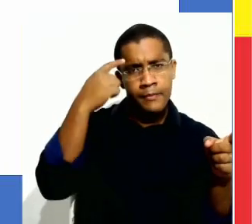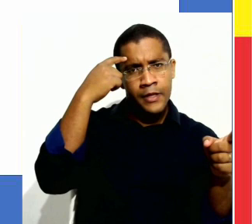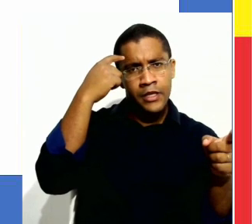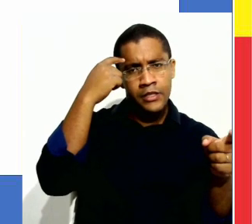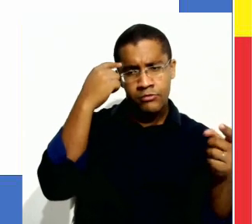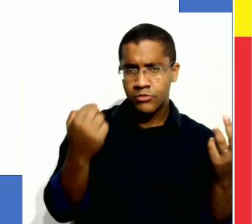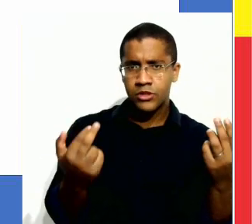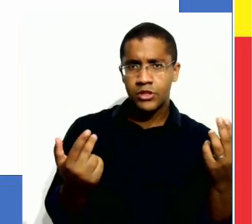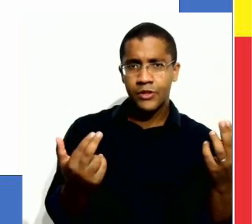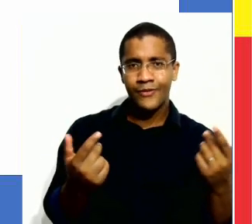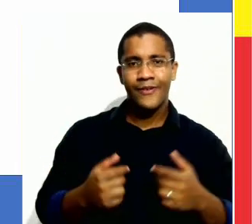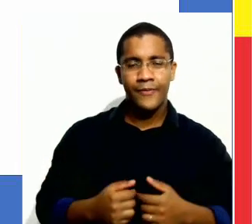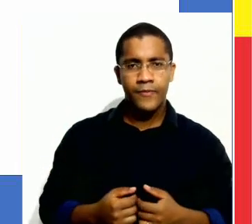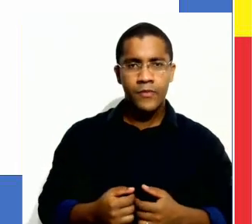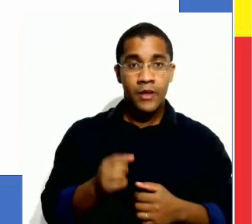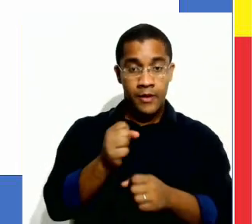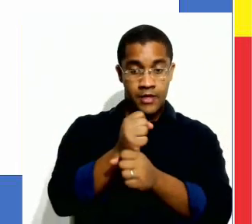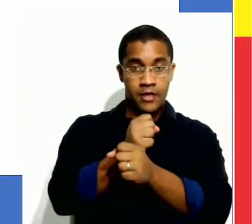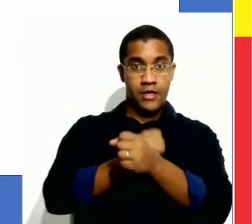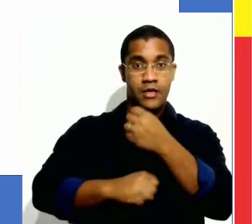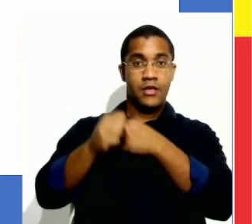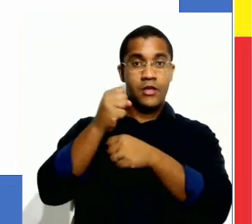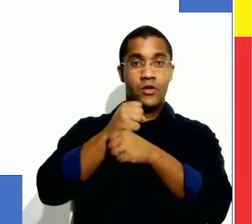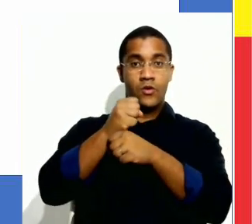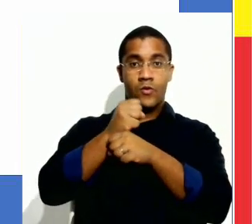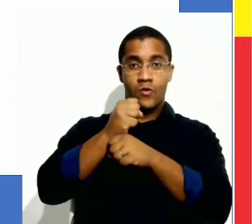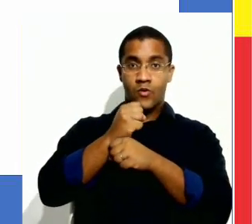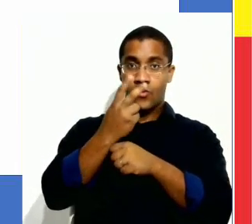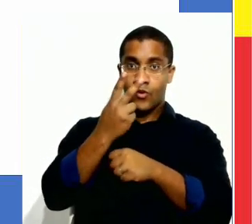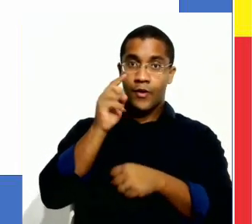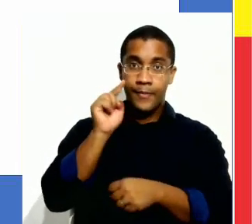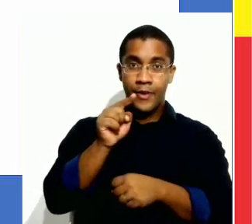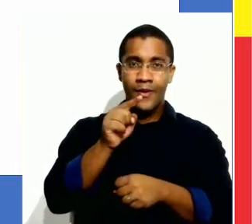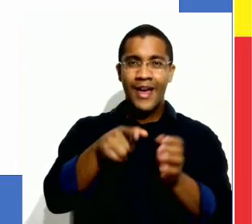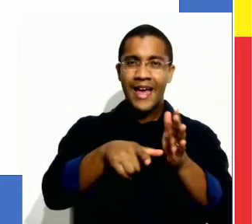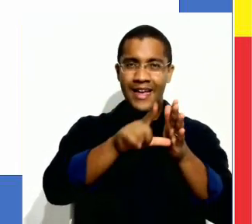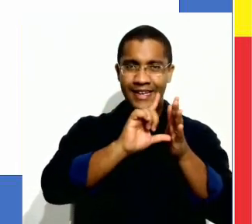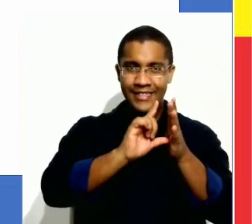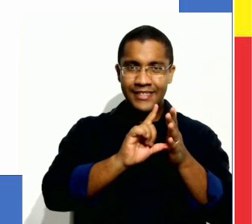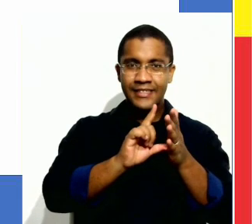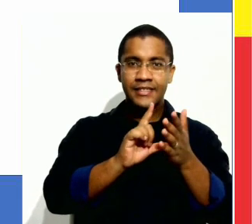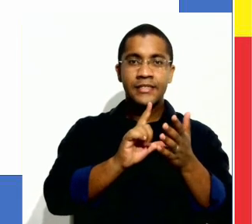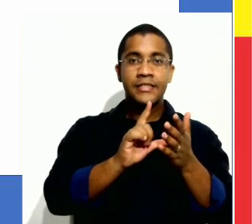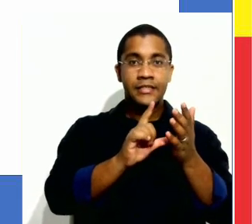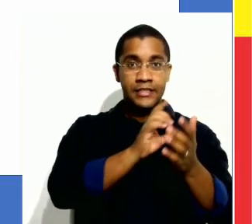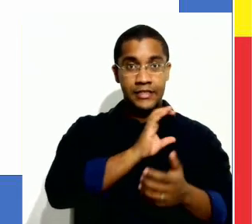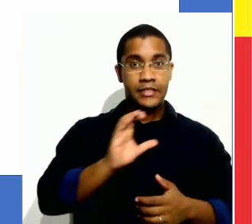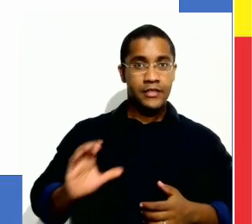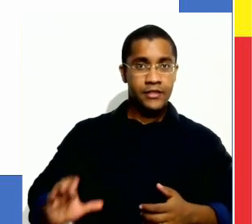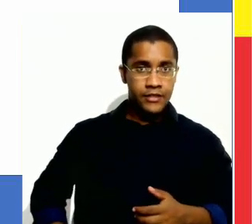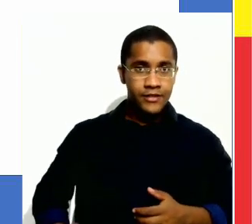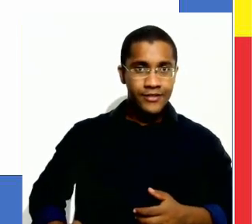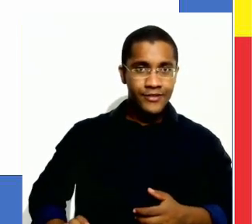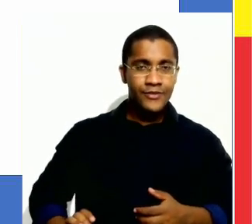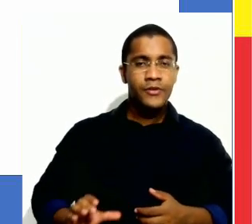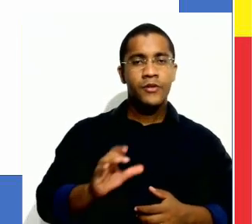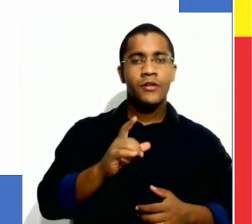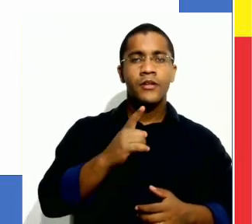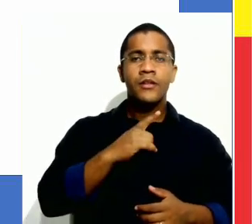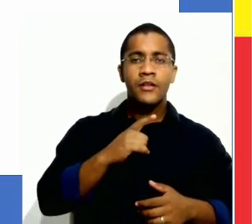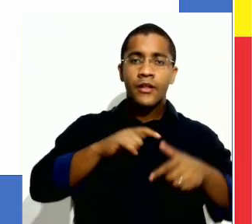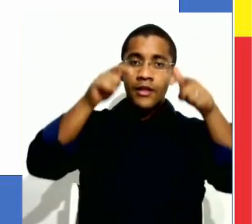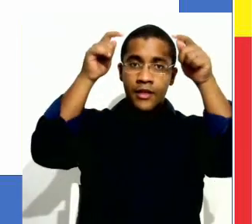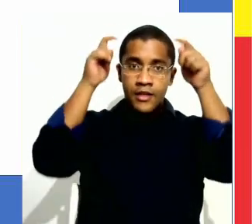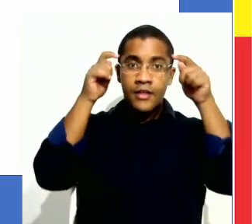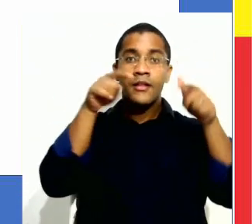2000 anos a C, houve a unificação das comunidades. Conforme eu havia falado para vocês,